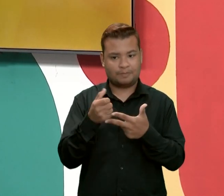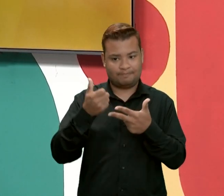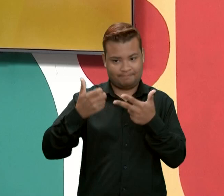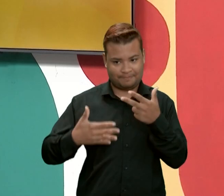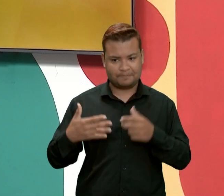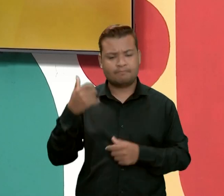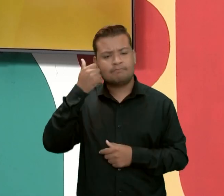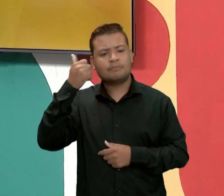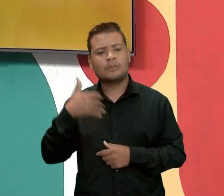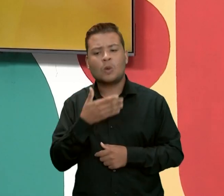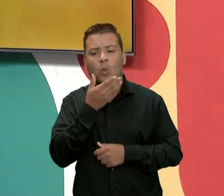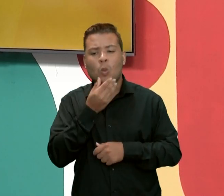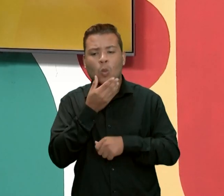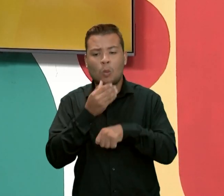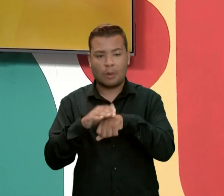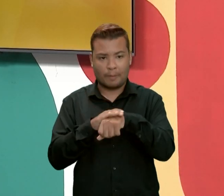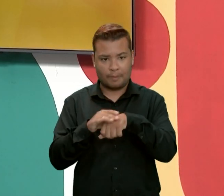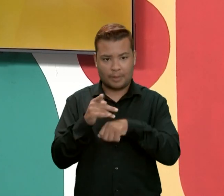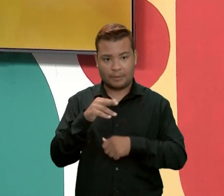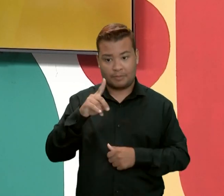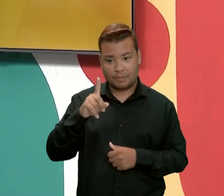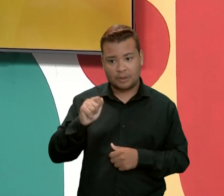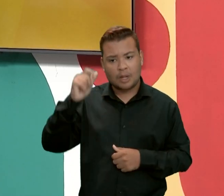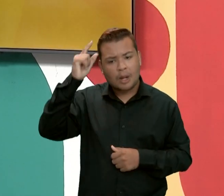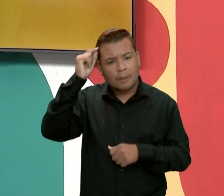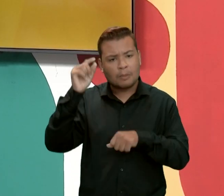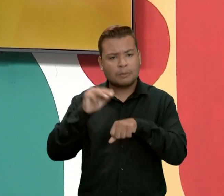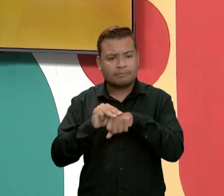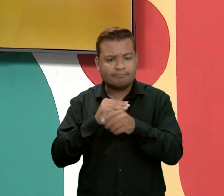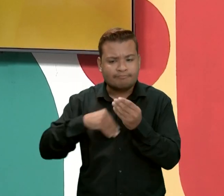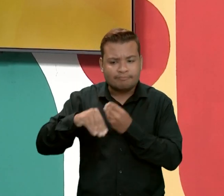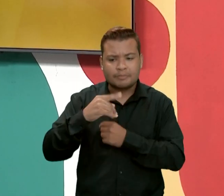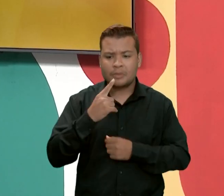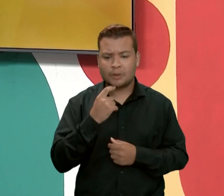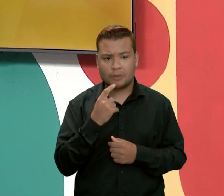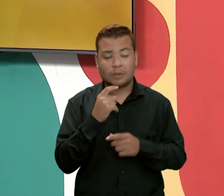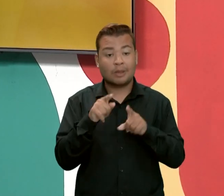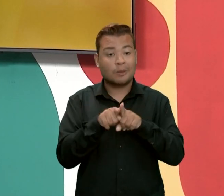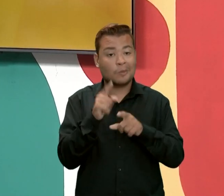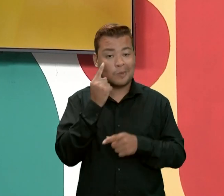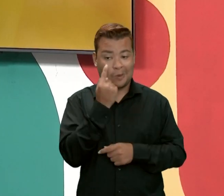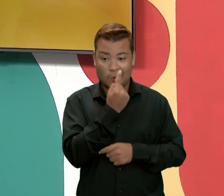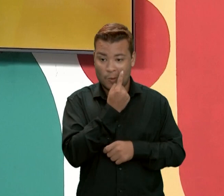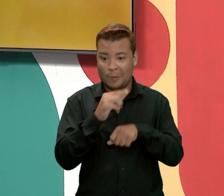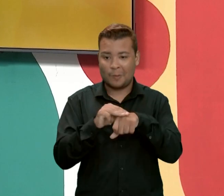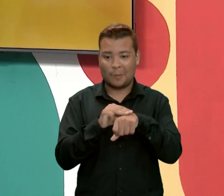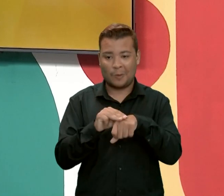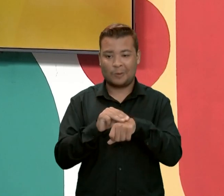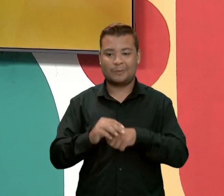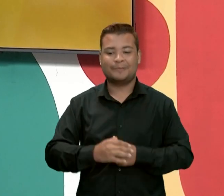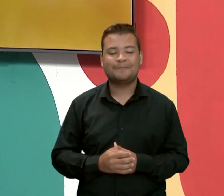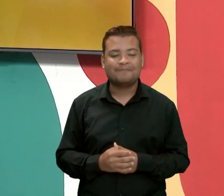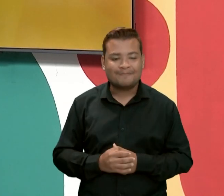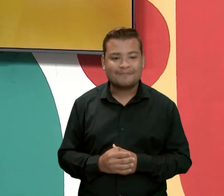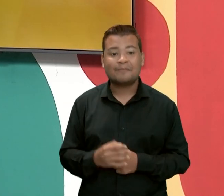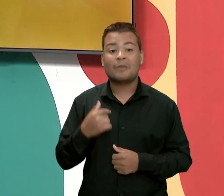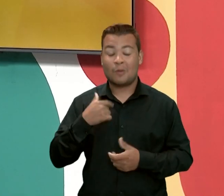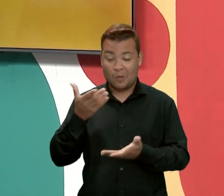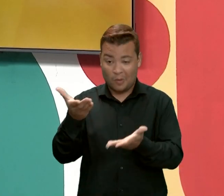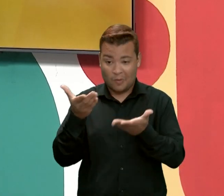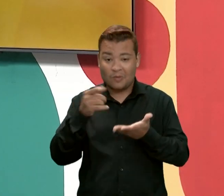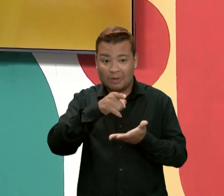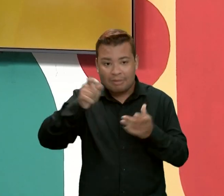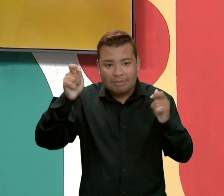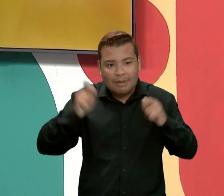Ele se descreve como um homem de pele parda, com cabelos castanhos acobreados e olhos castanhos. E eu quero te convidar também a participar